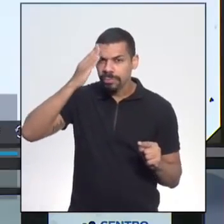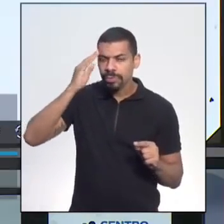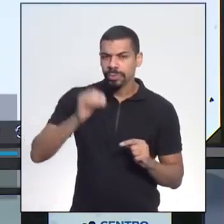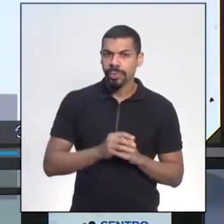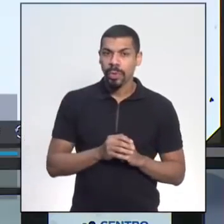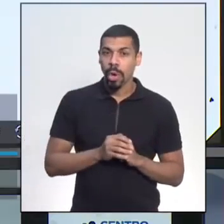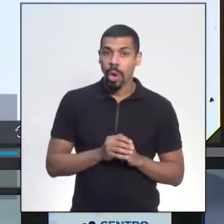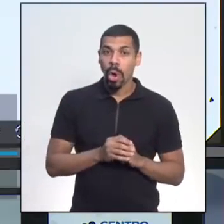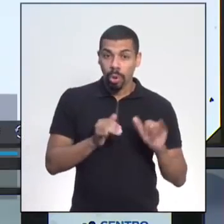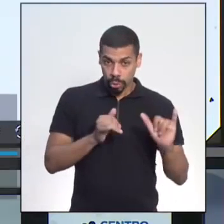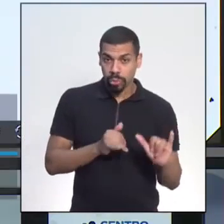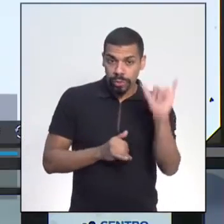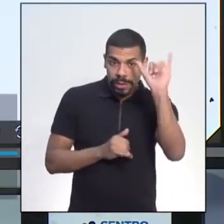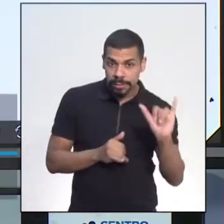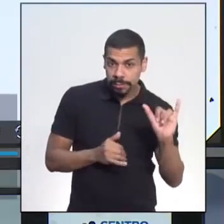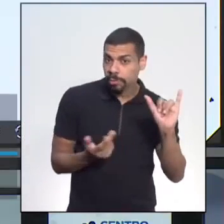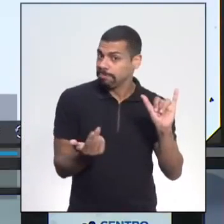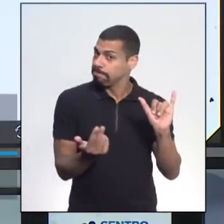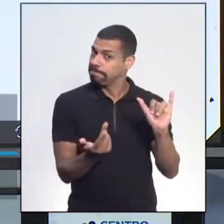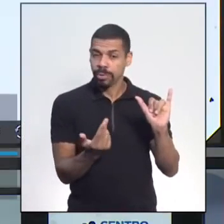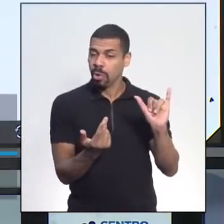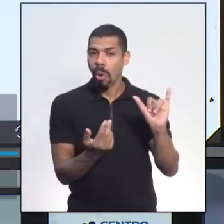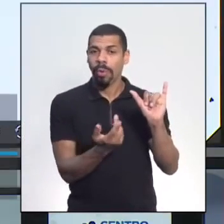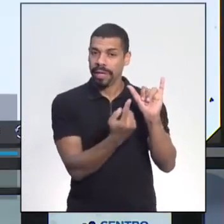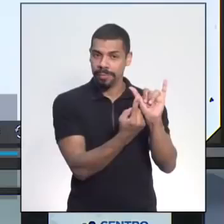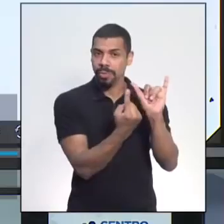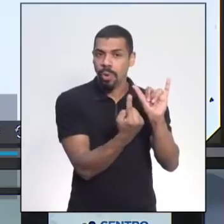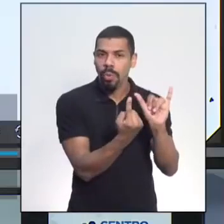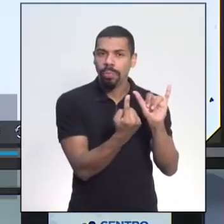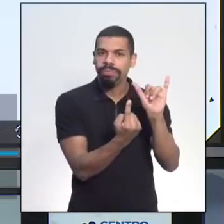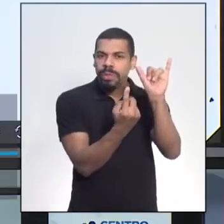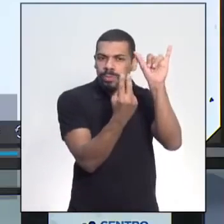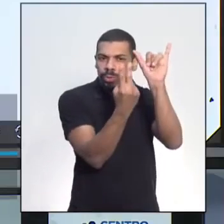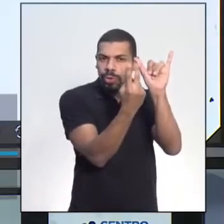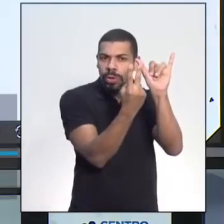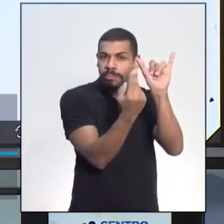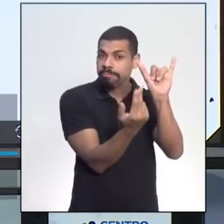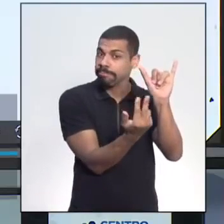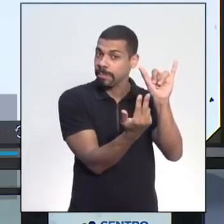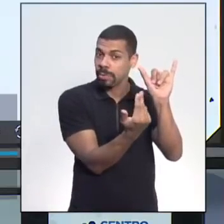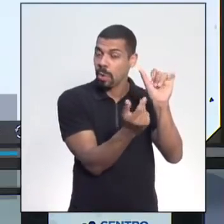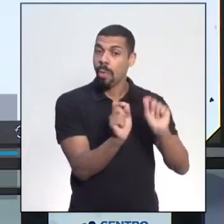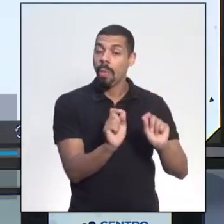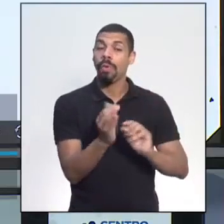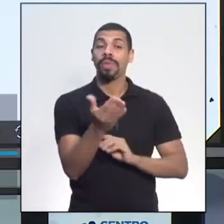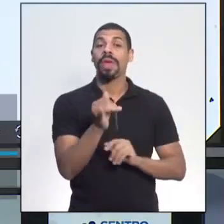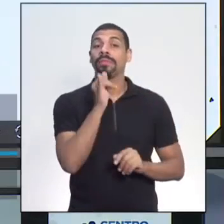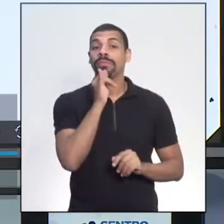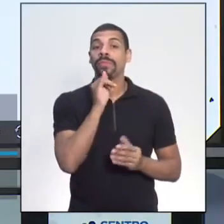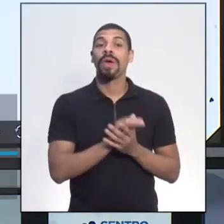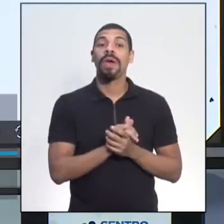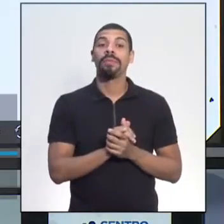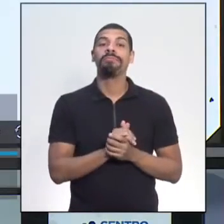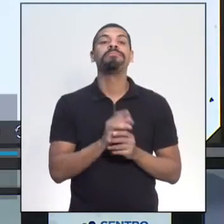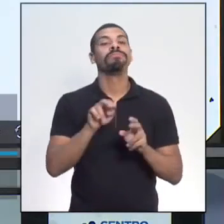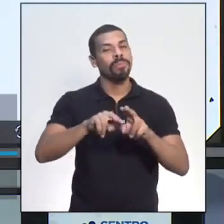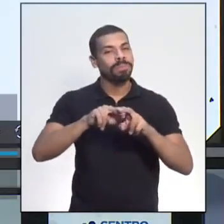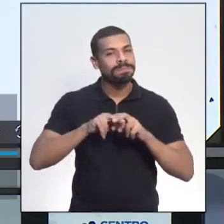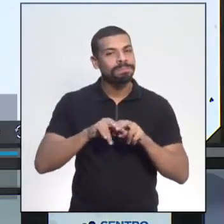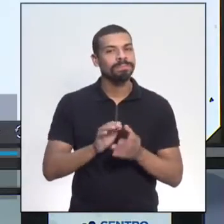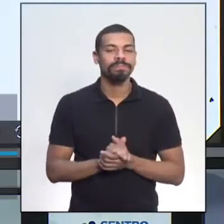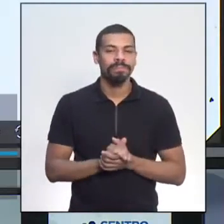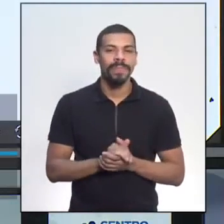y também aumentou. Então, quando o x aumenta e o y também aumenta, a minha função é chamada de